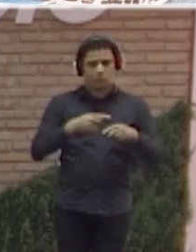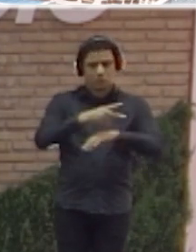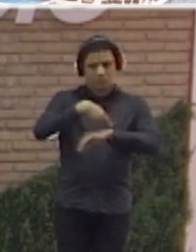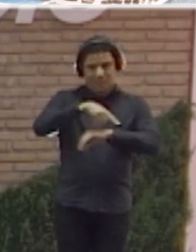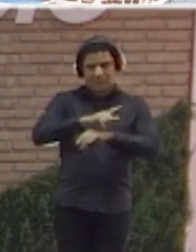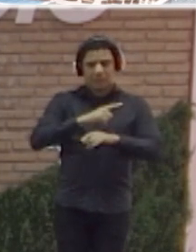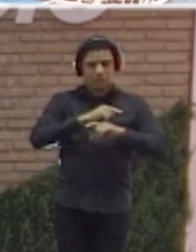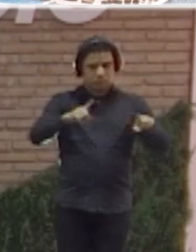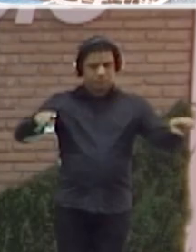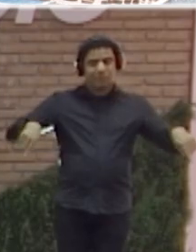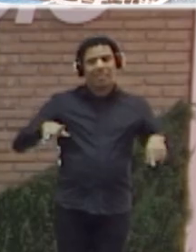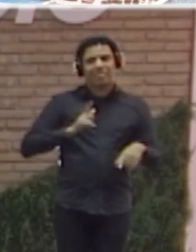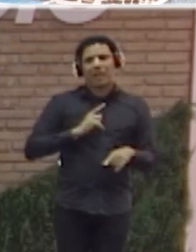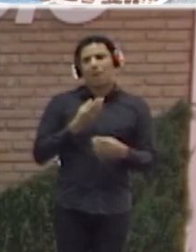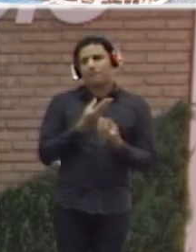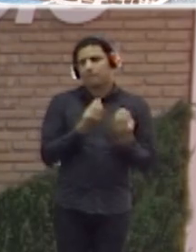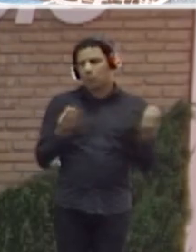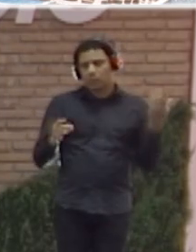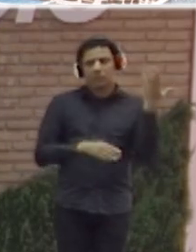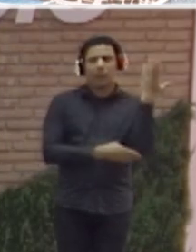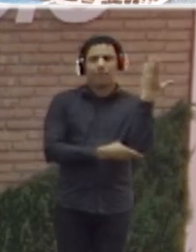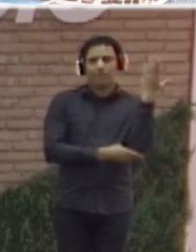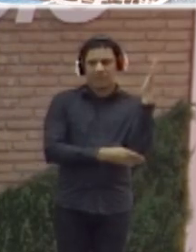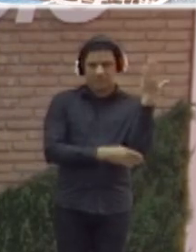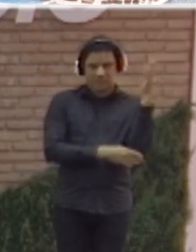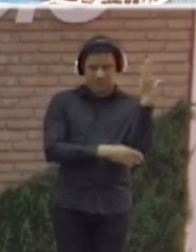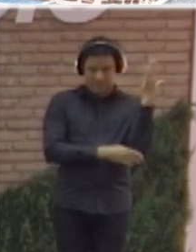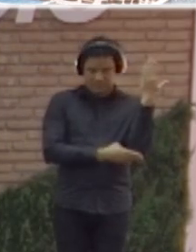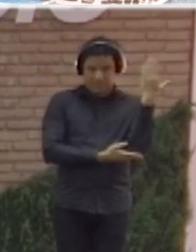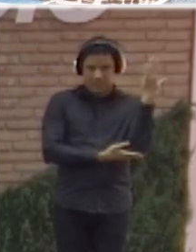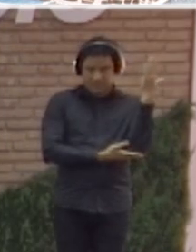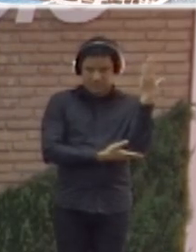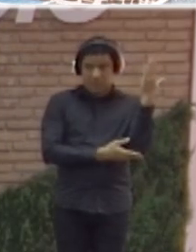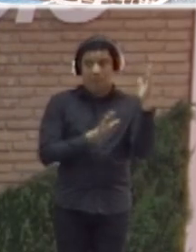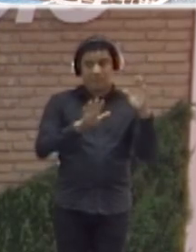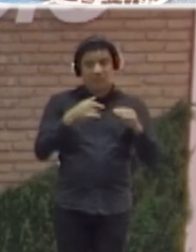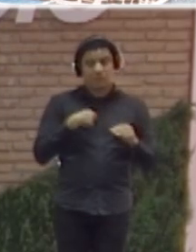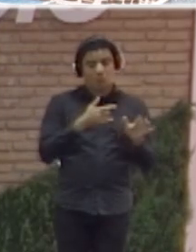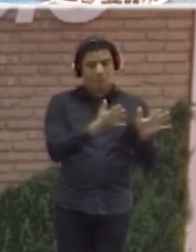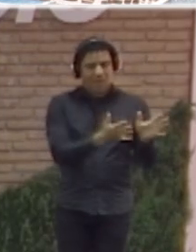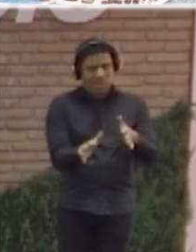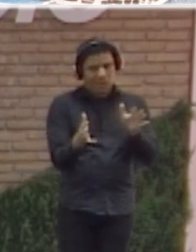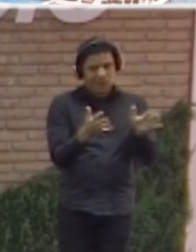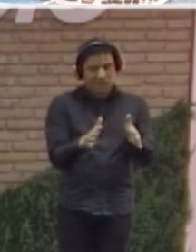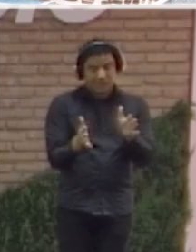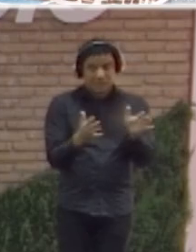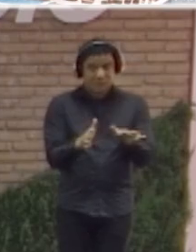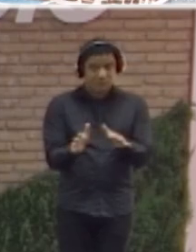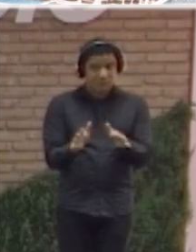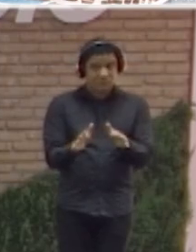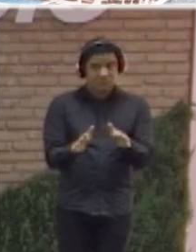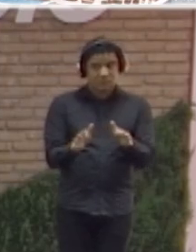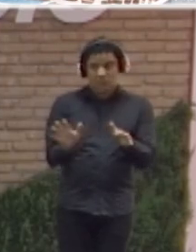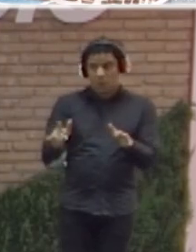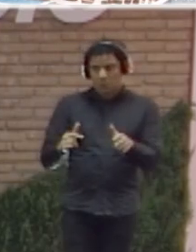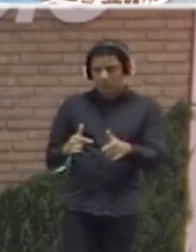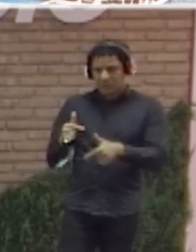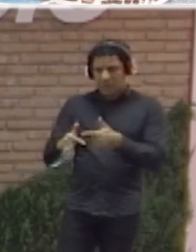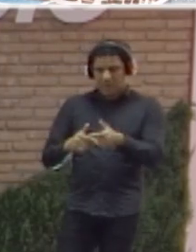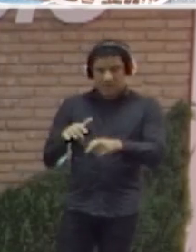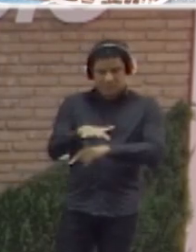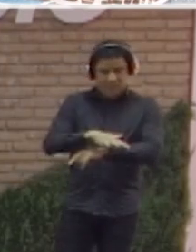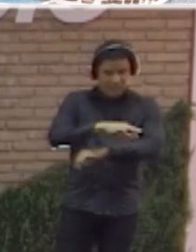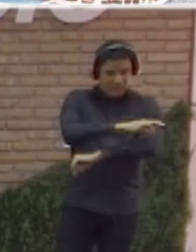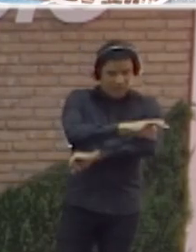foi o uso de uma linha de produção e o trabalho da arquitetura se